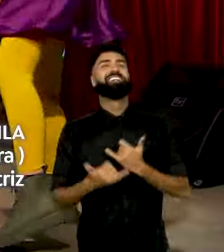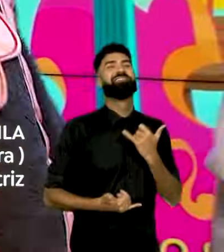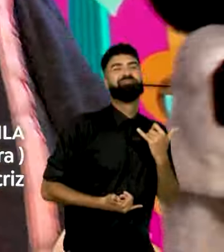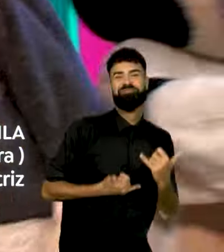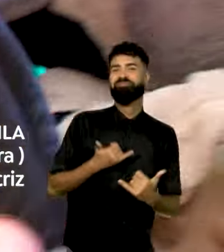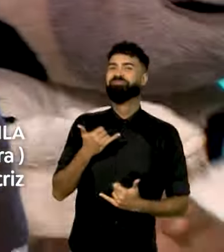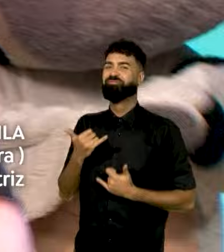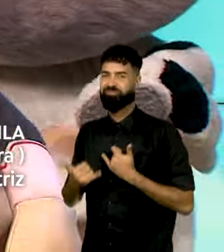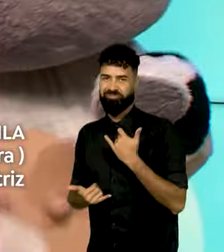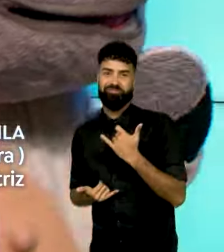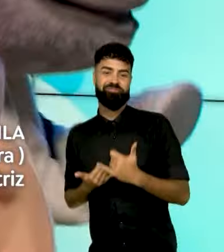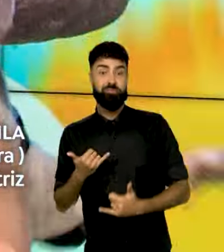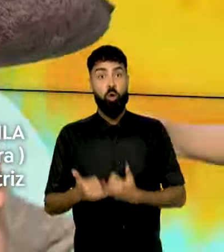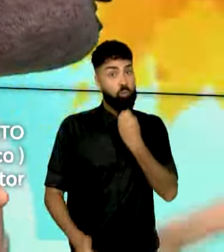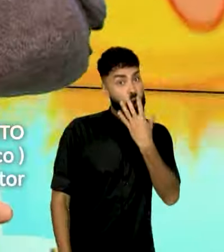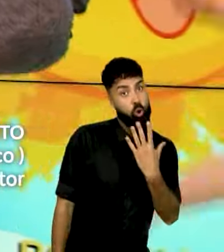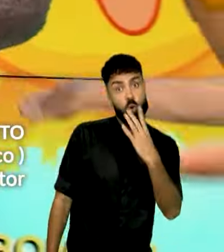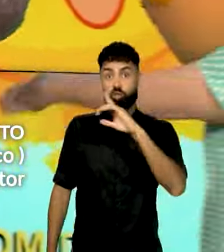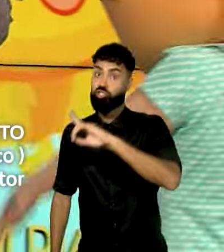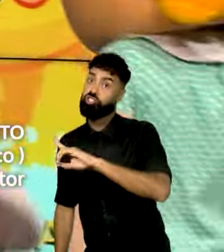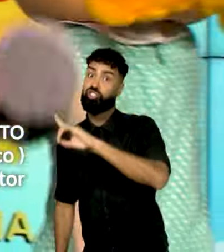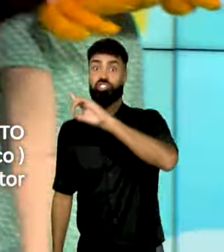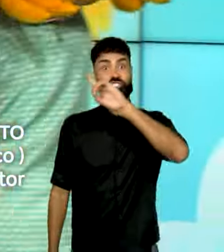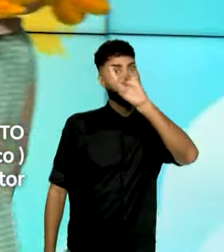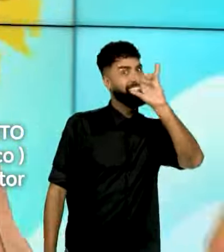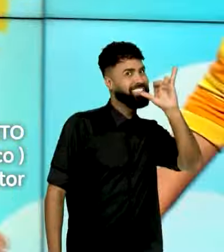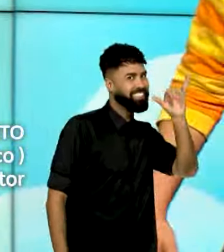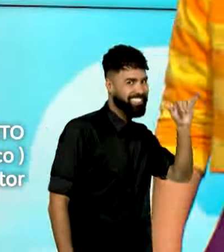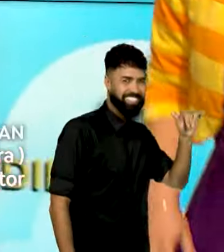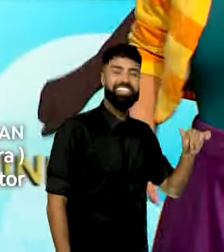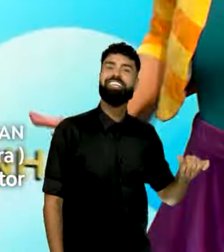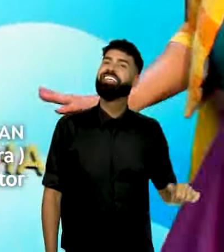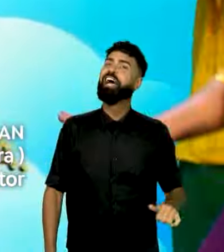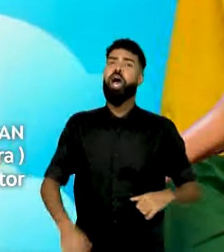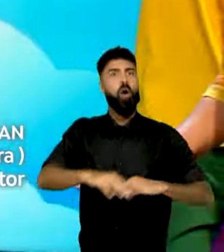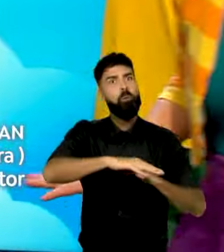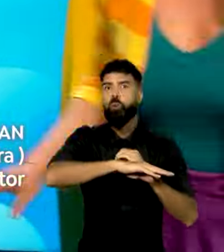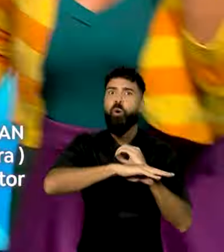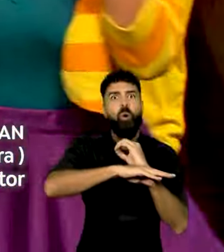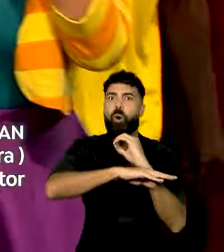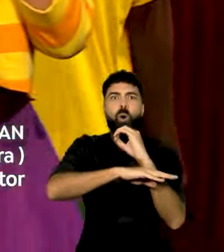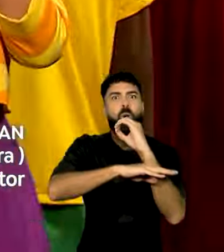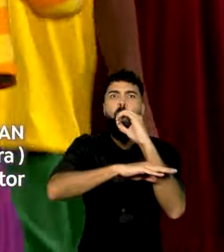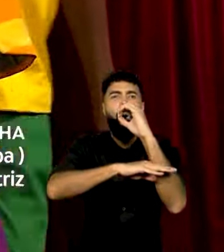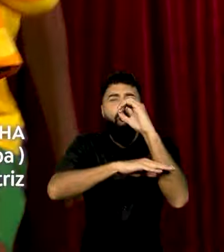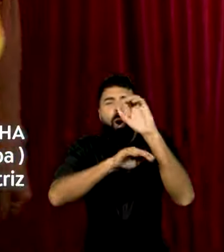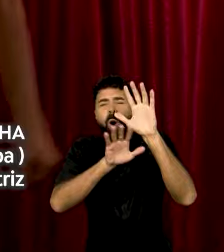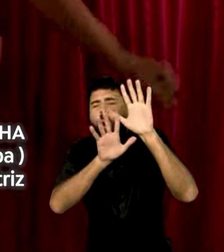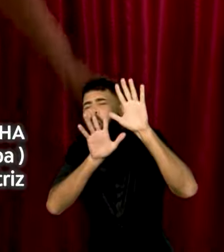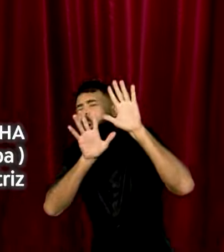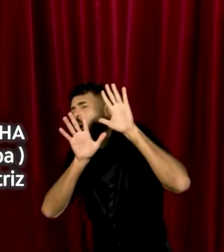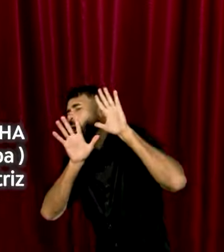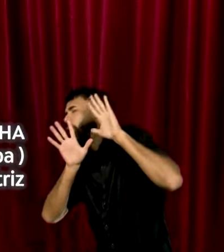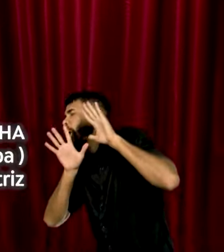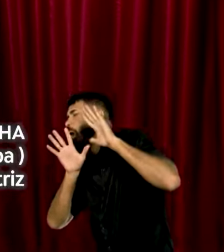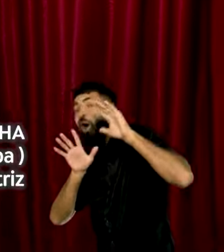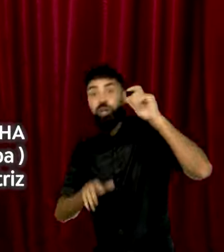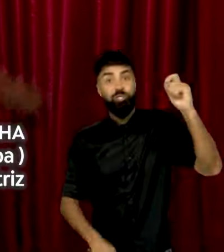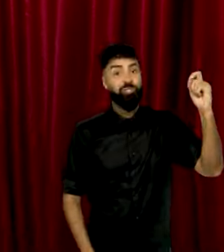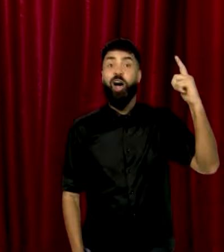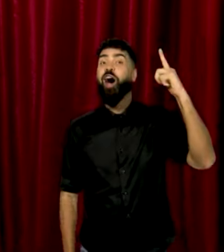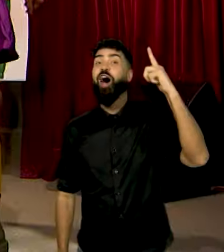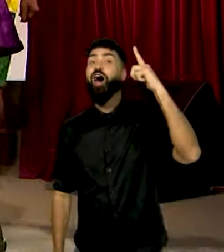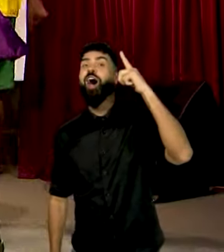brincar. Bom dia, o sol já nasceu lá na fazendinha.